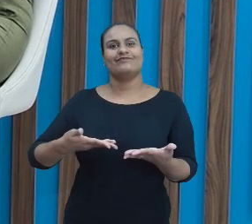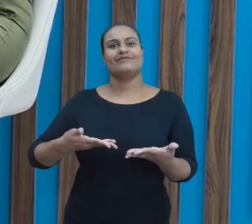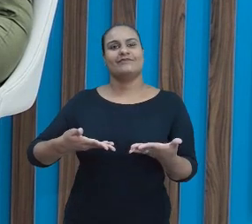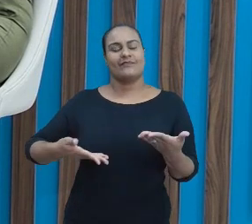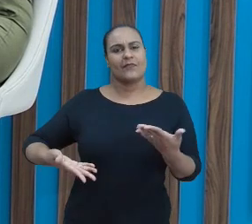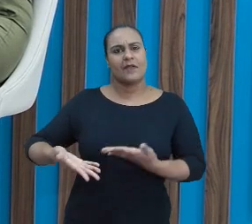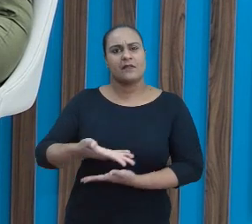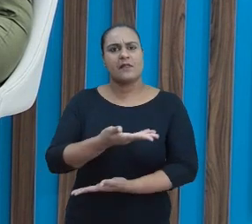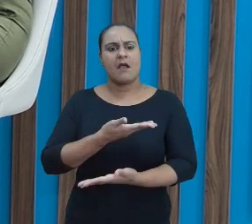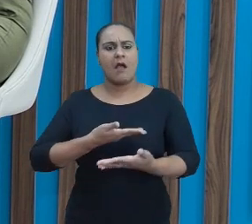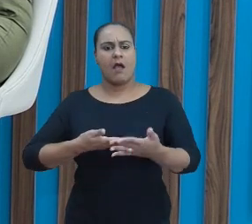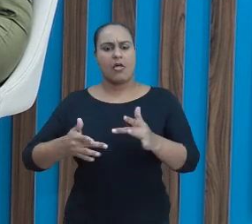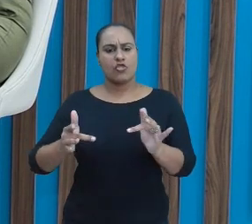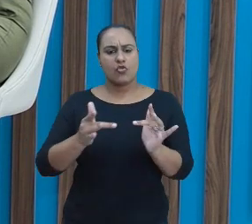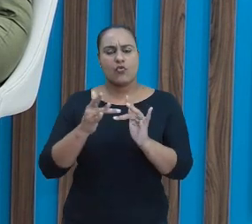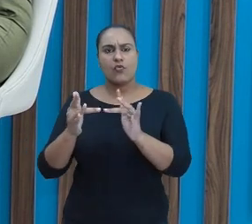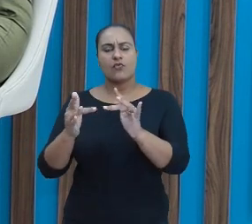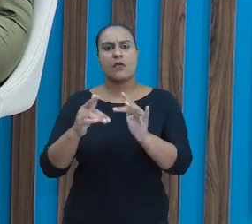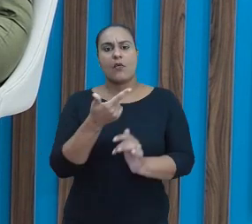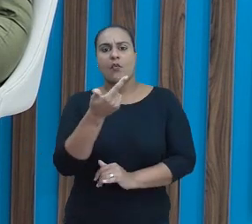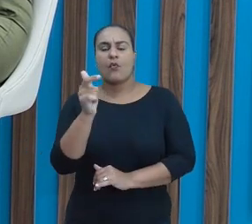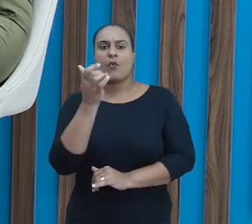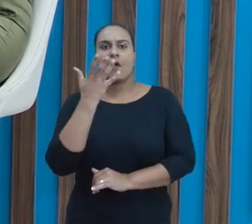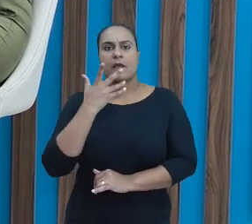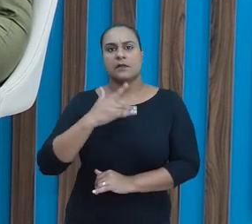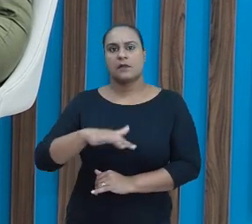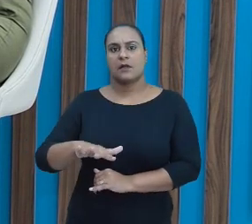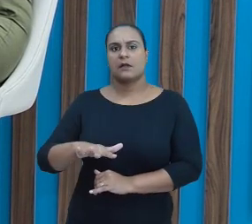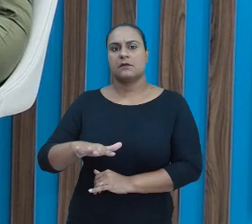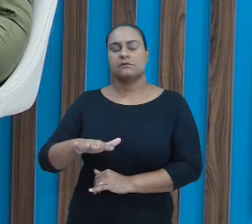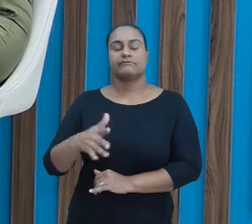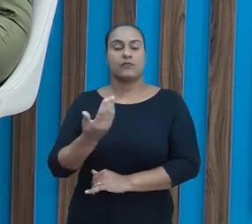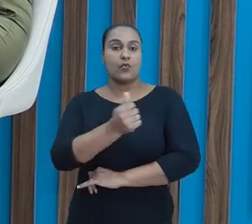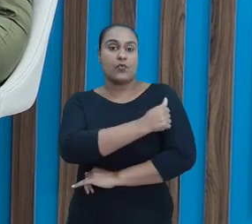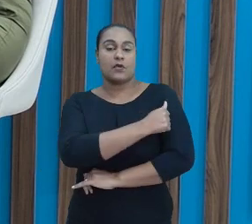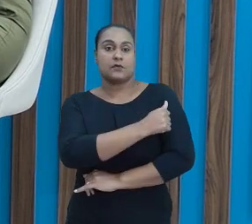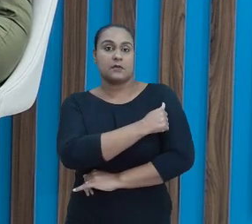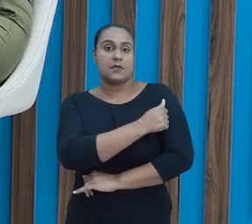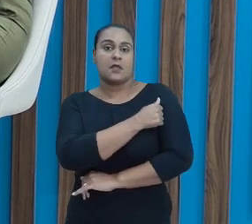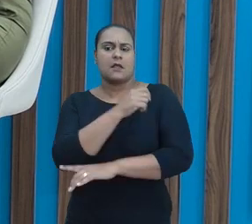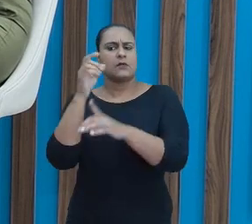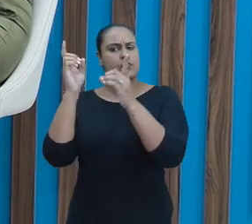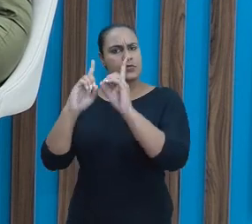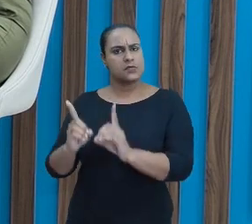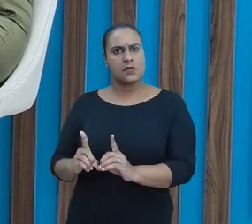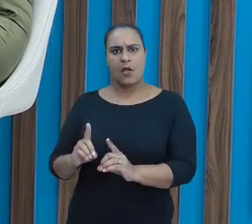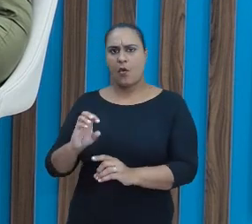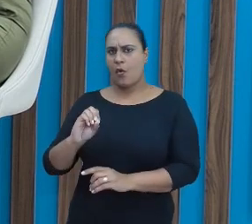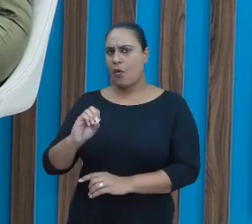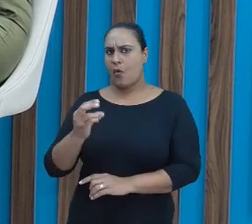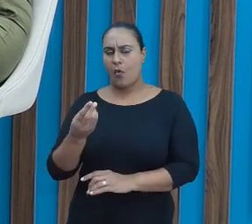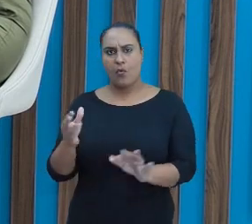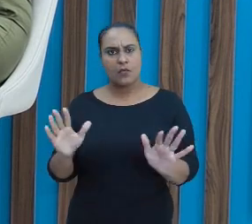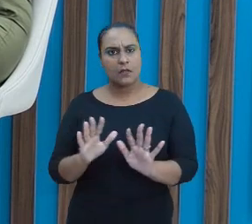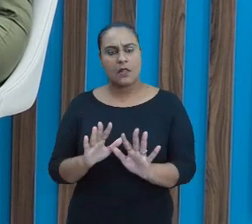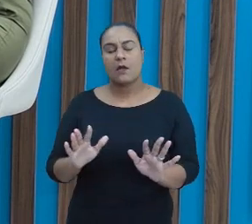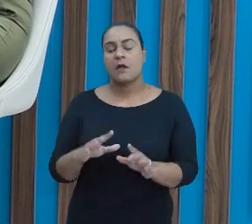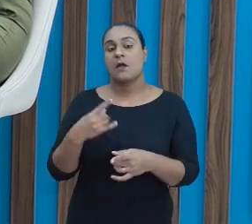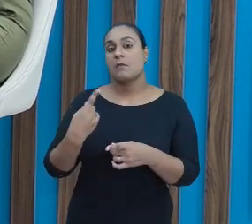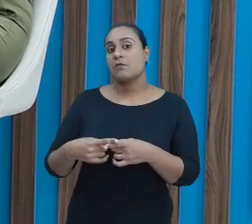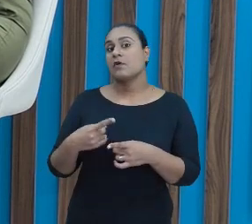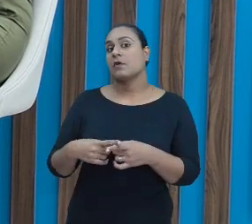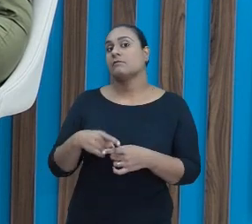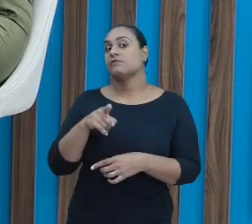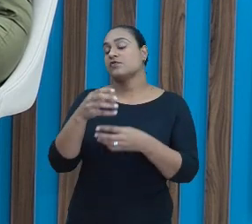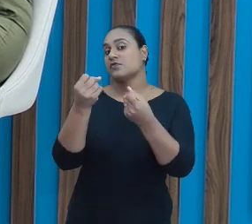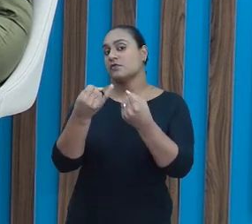com outras crianças, né, independente, seja a criança com o estudante, né, com a deficiência, ou as outras crianças, porque como você bem